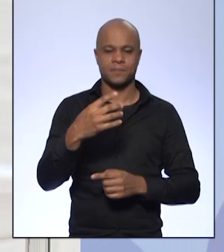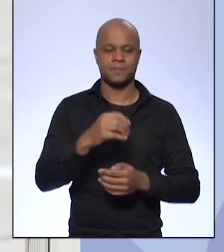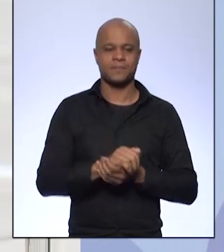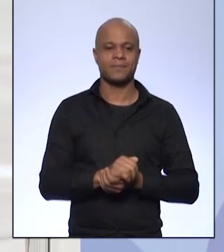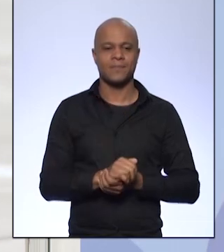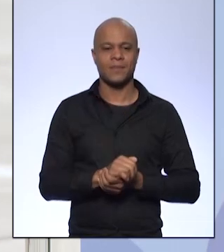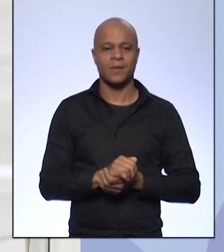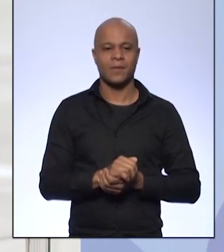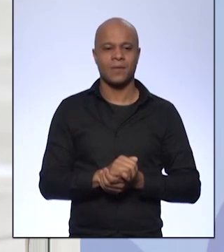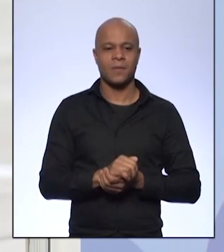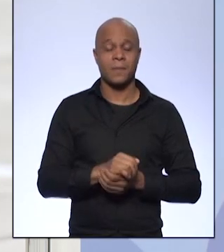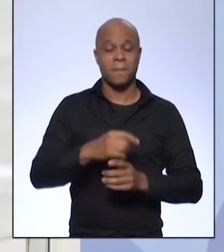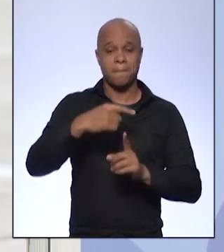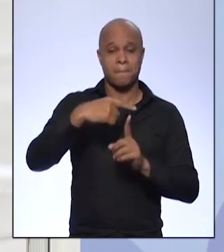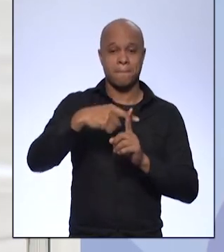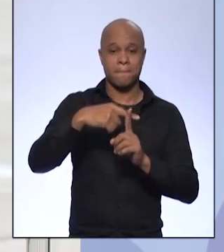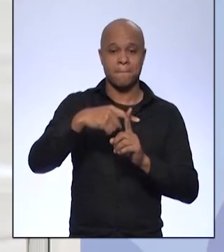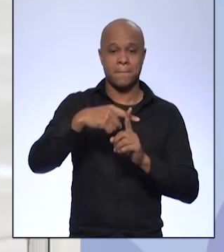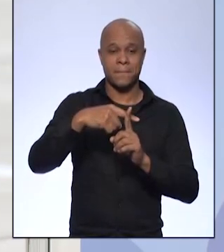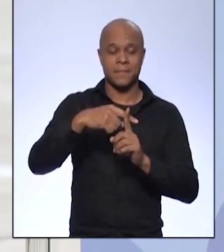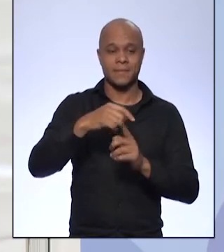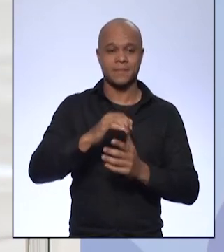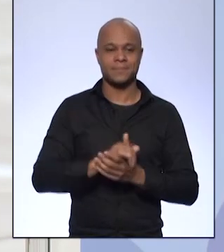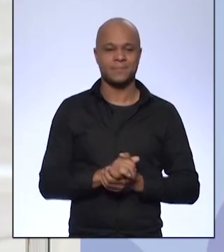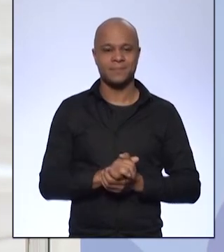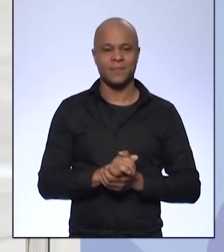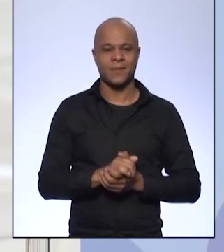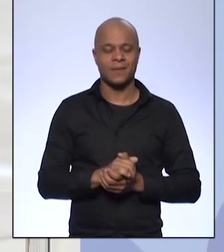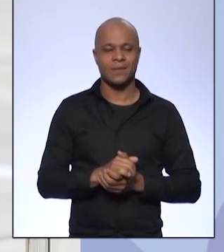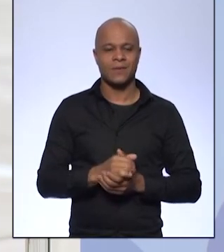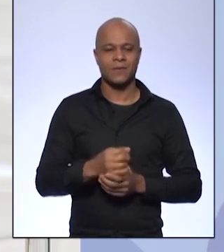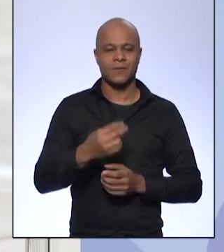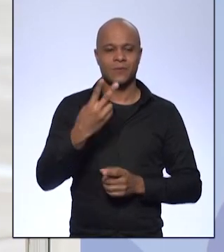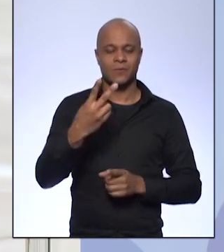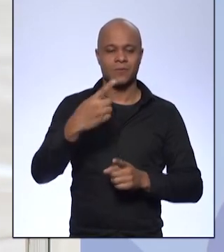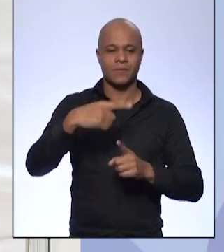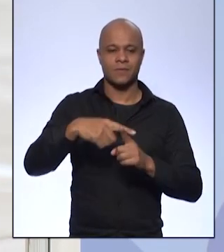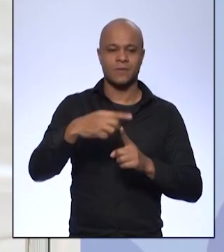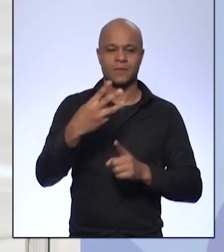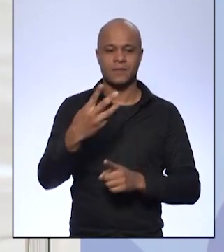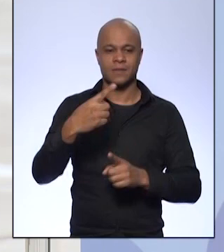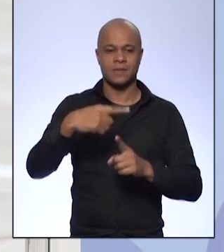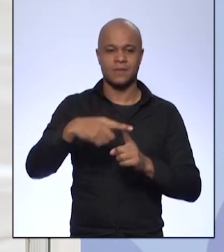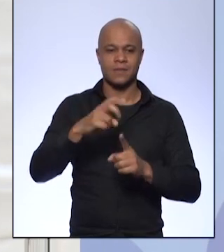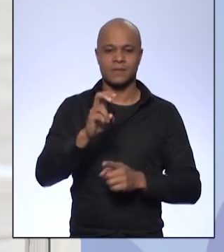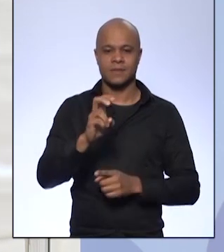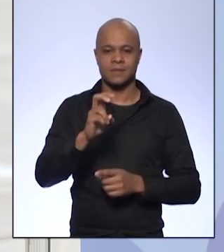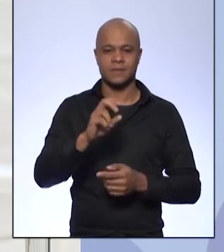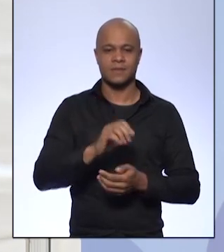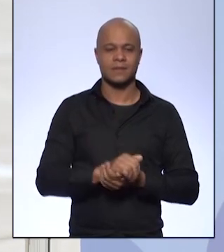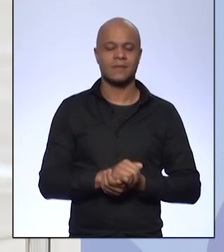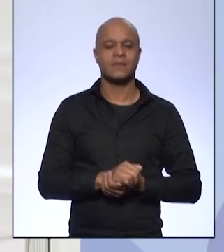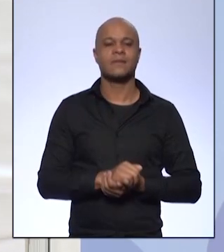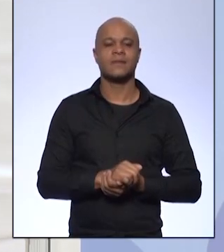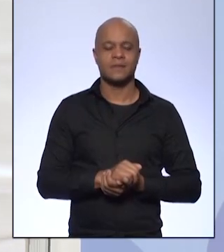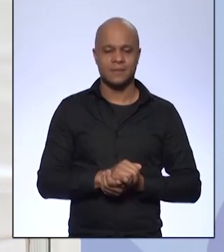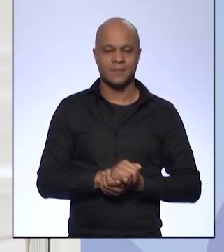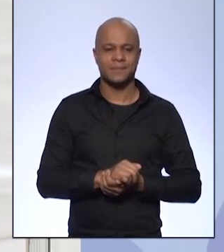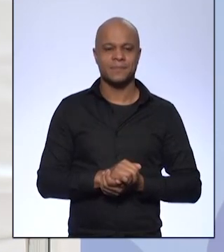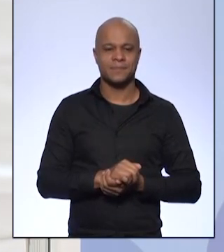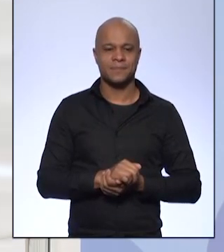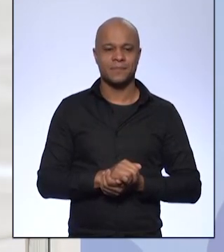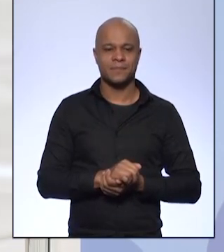Muito bem. Aí, vou pegar a última raiz. 2 vezes 3 vezes 5. Muito